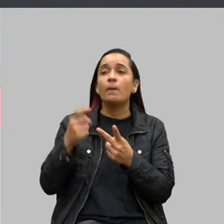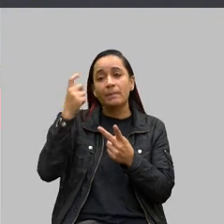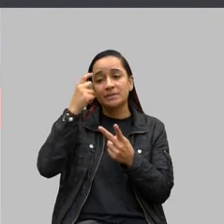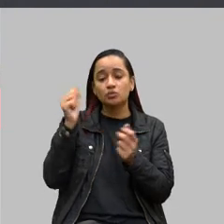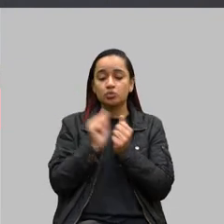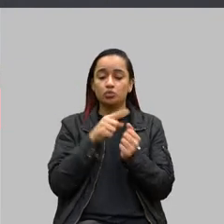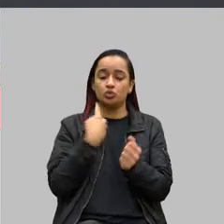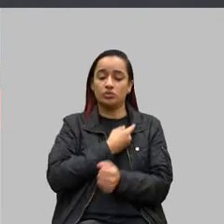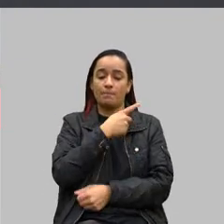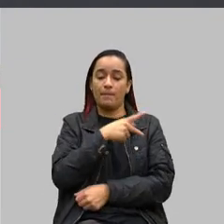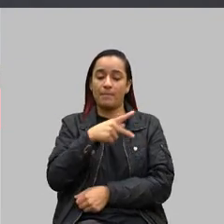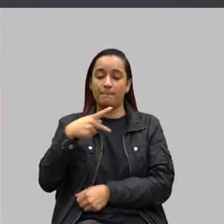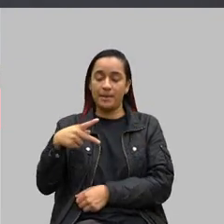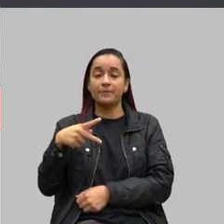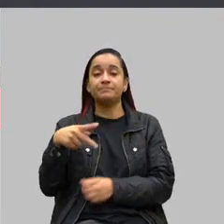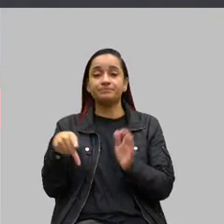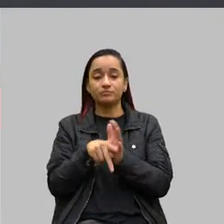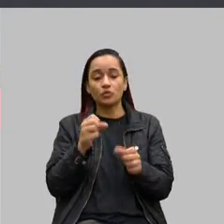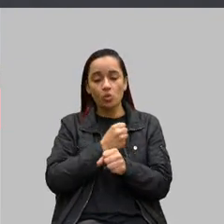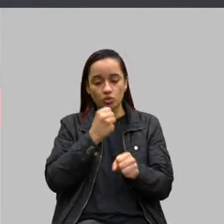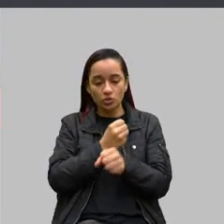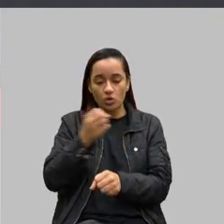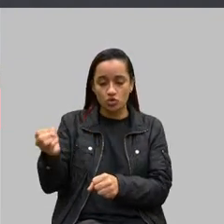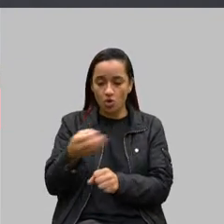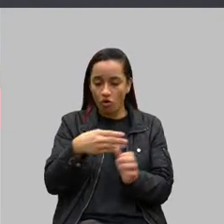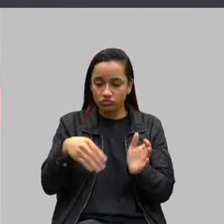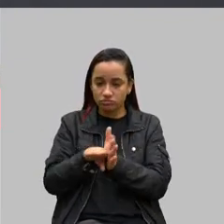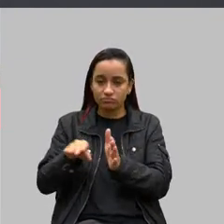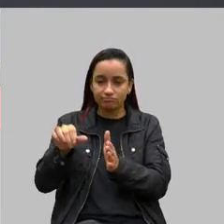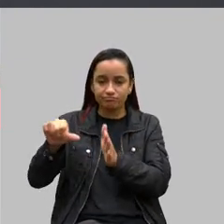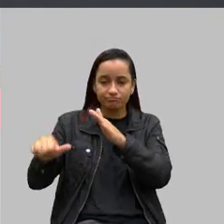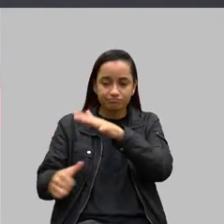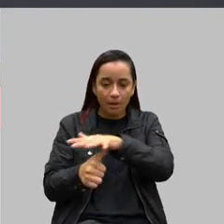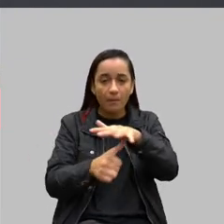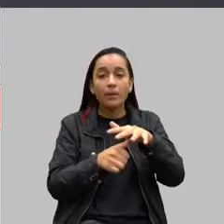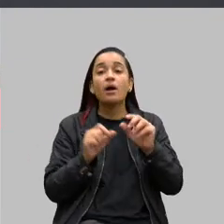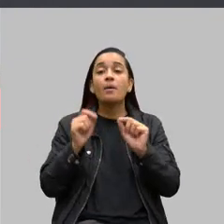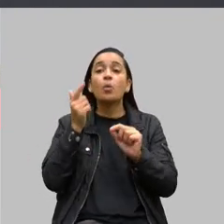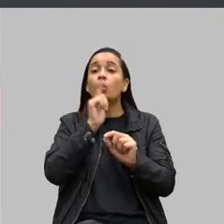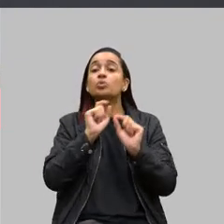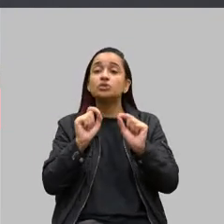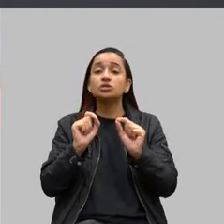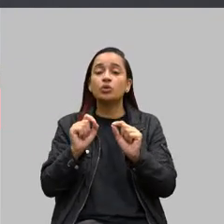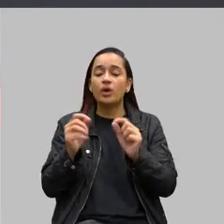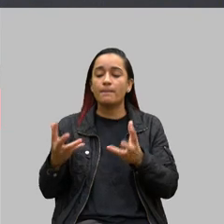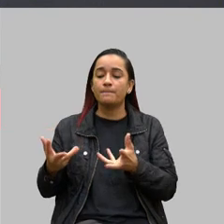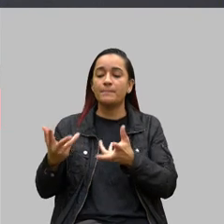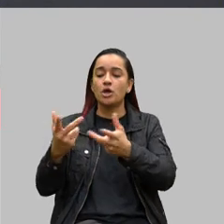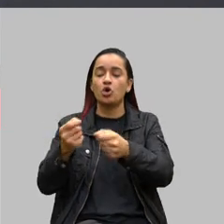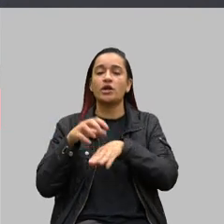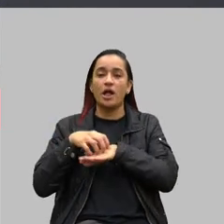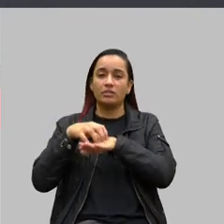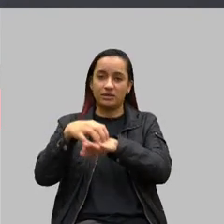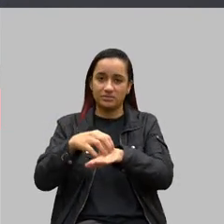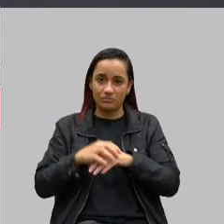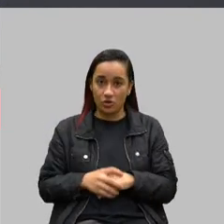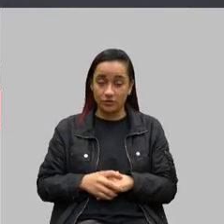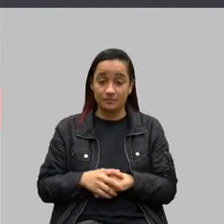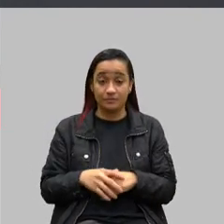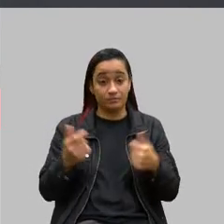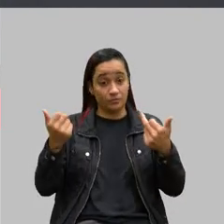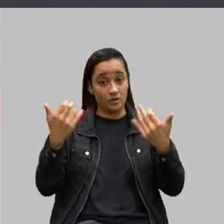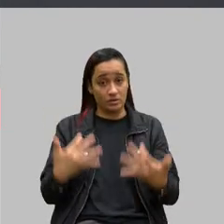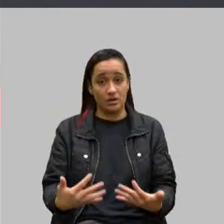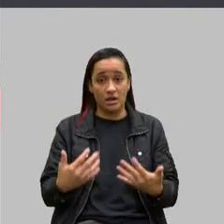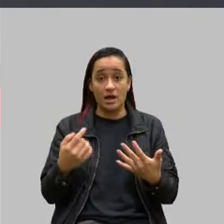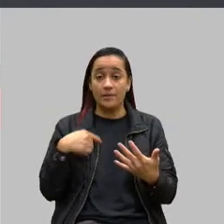também de construção e operação de novos terminais para trazer né Essa essa melhoria no transporte eh como eu falei aqui a gente tem intensificado